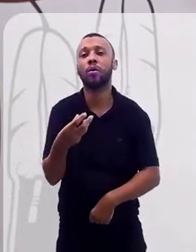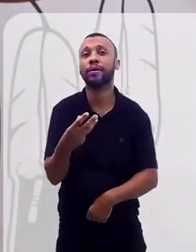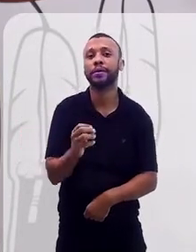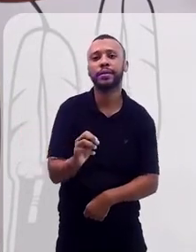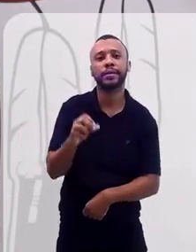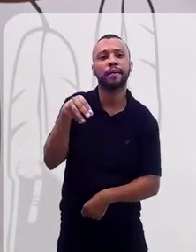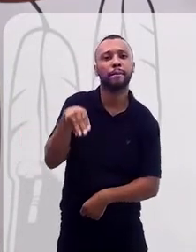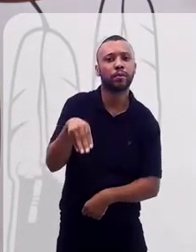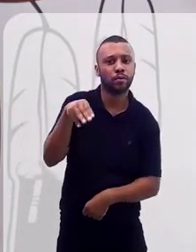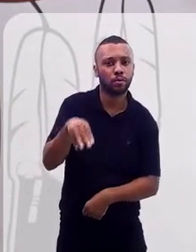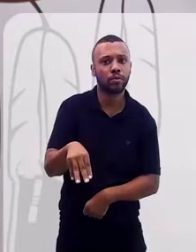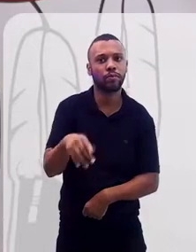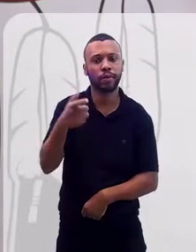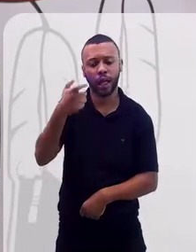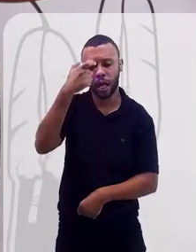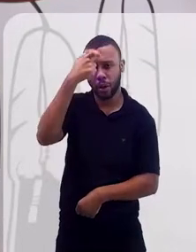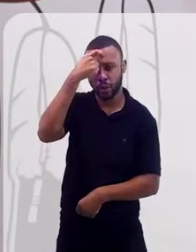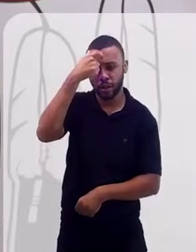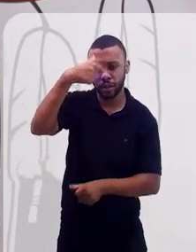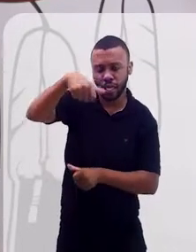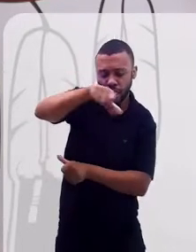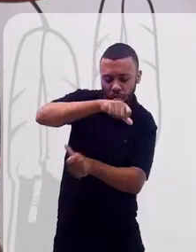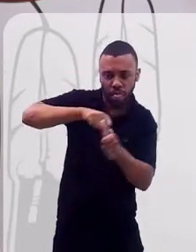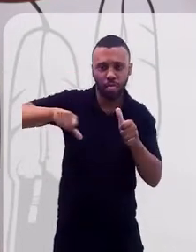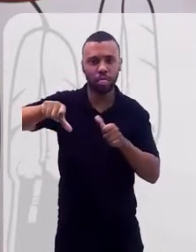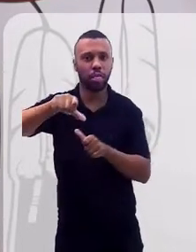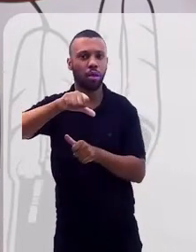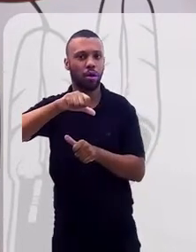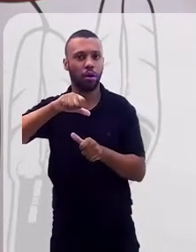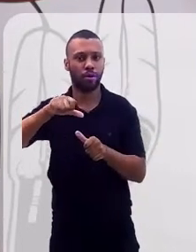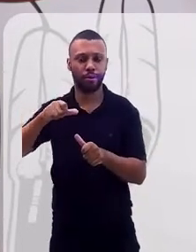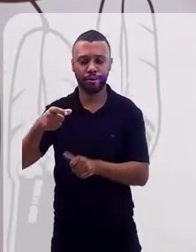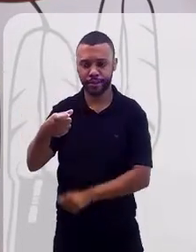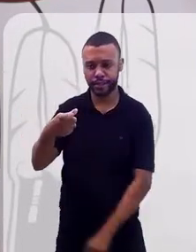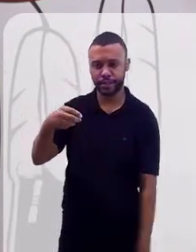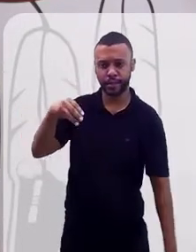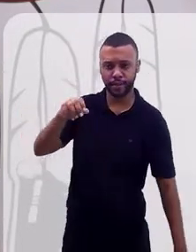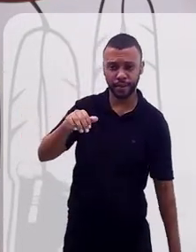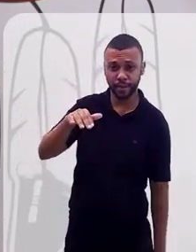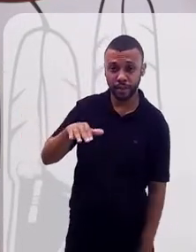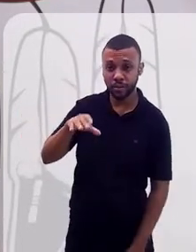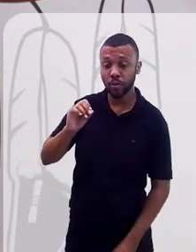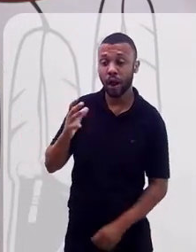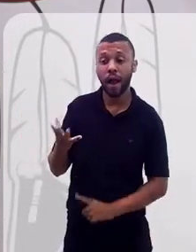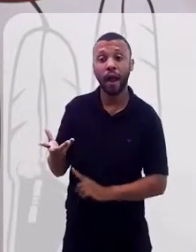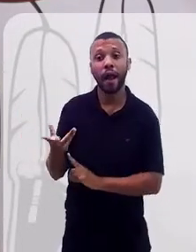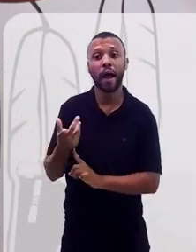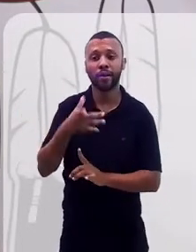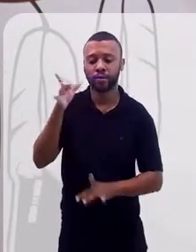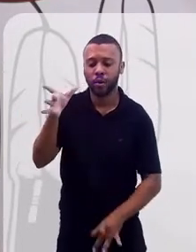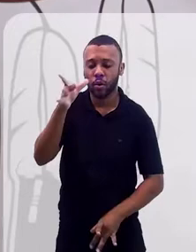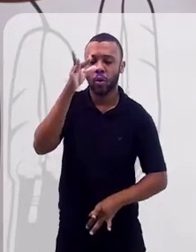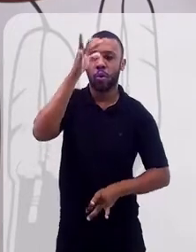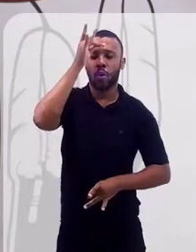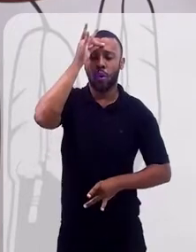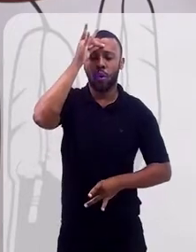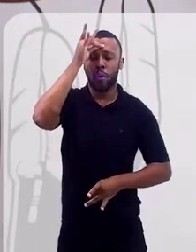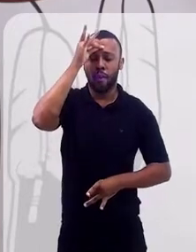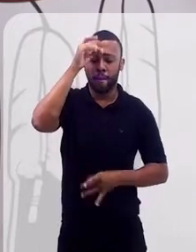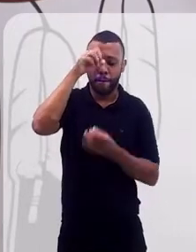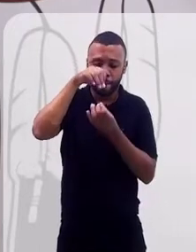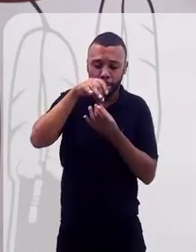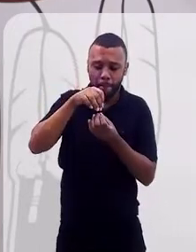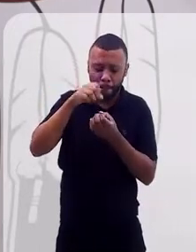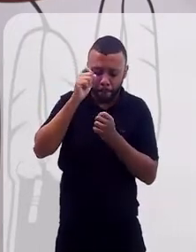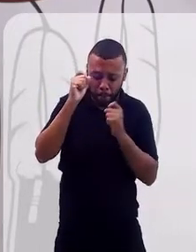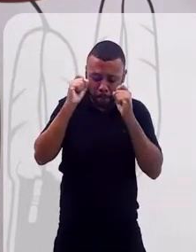possa alterar a consciência. O xamanismo também é a arte do êxtase. Então, eu preciso entrar